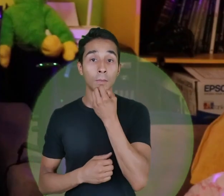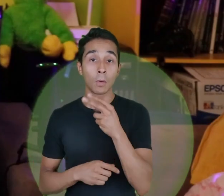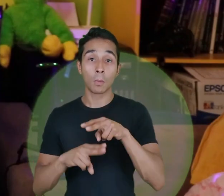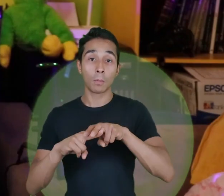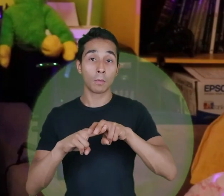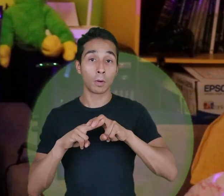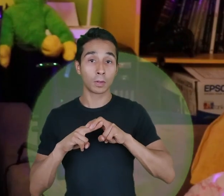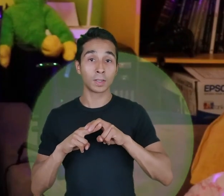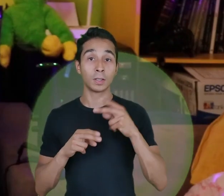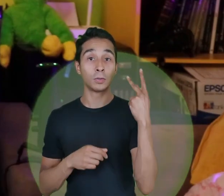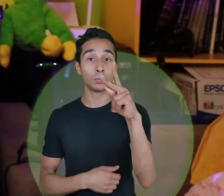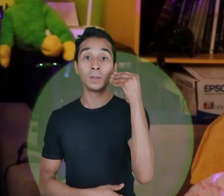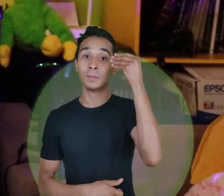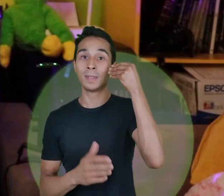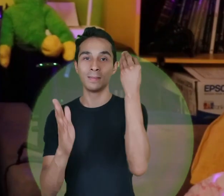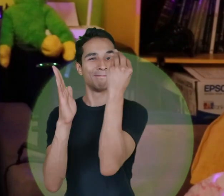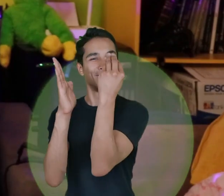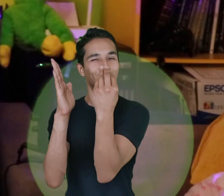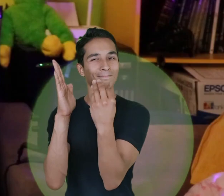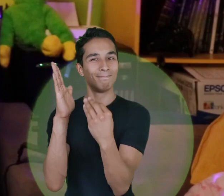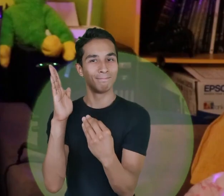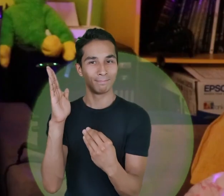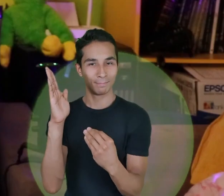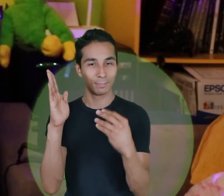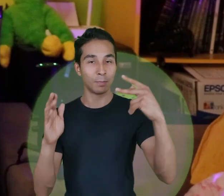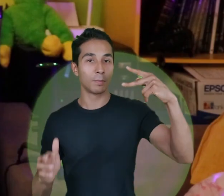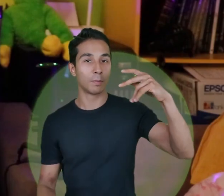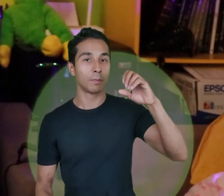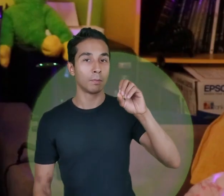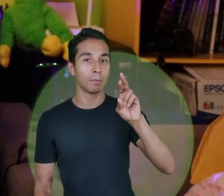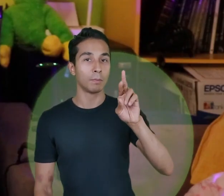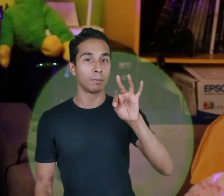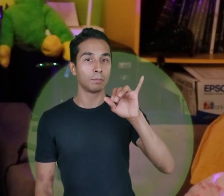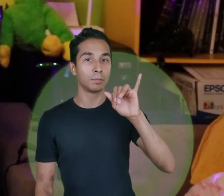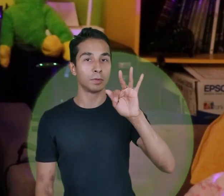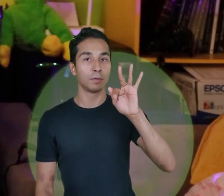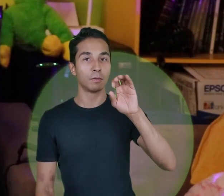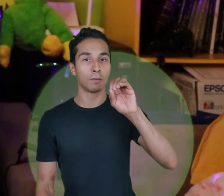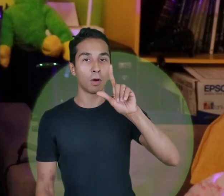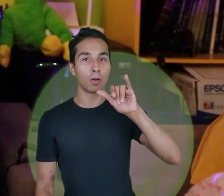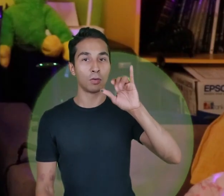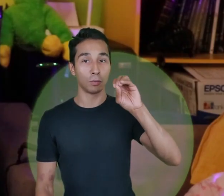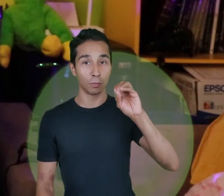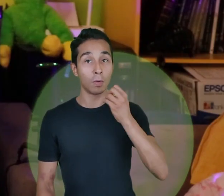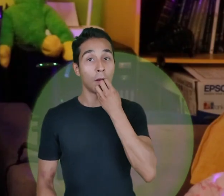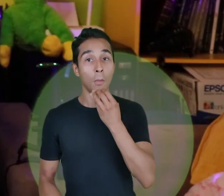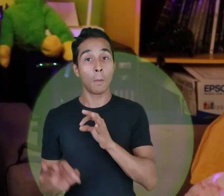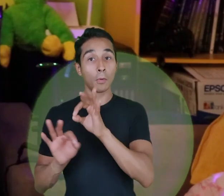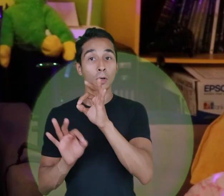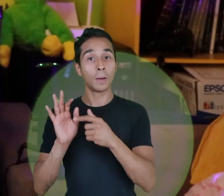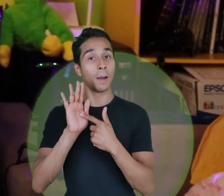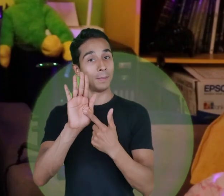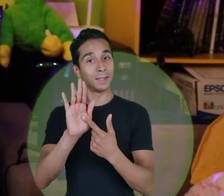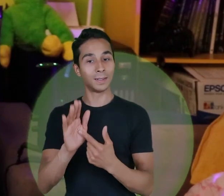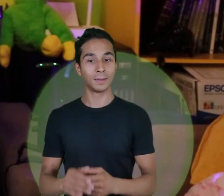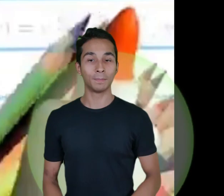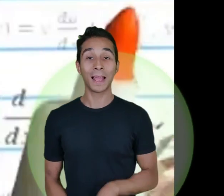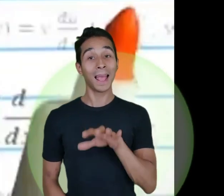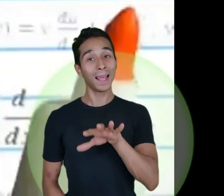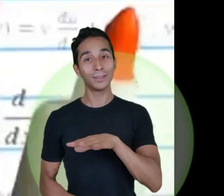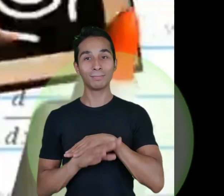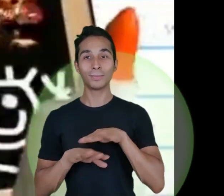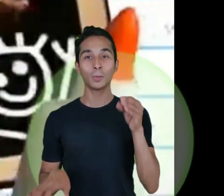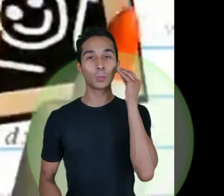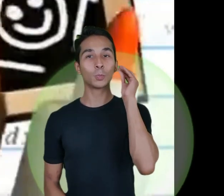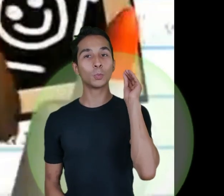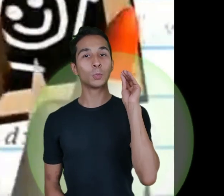já, e isso faz parte do seu portfólio, né? Nada menos que esse conjunto dos seus projetos apresentados de uma forma visual.